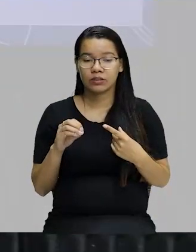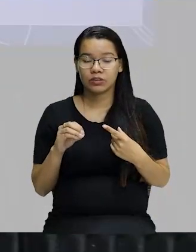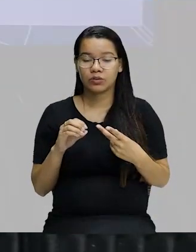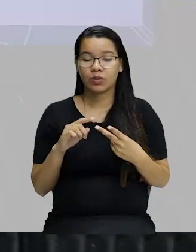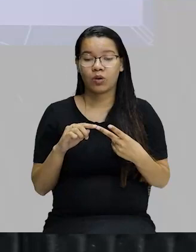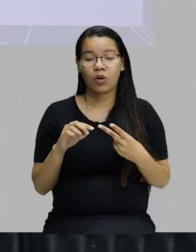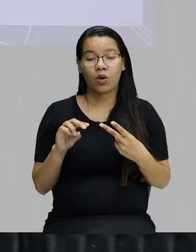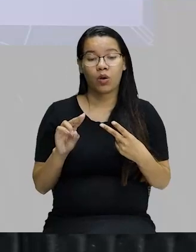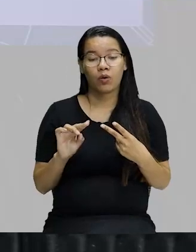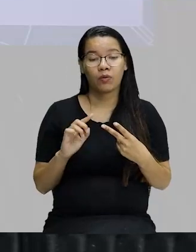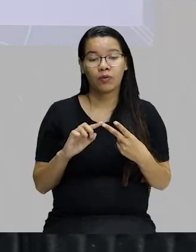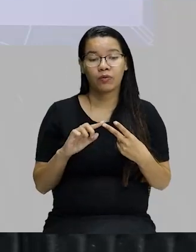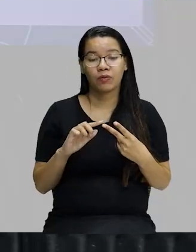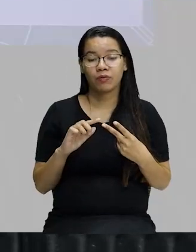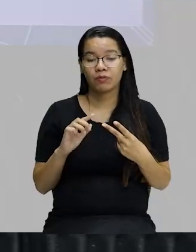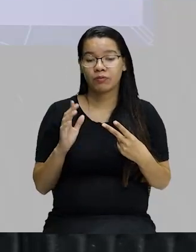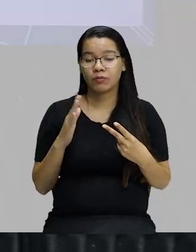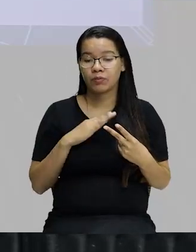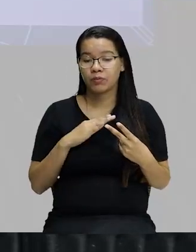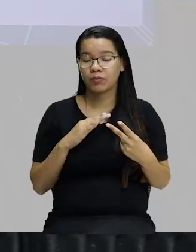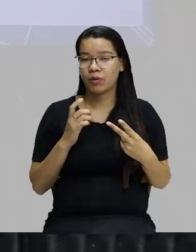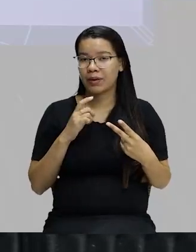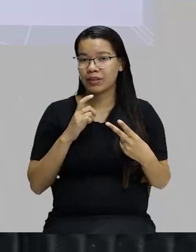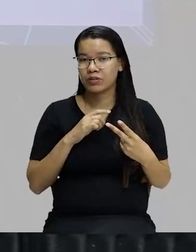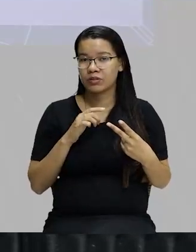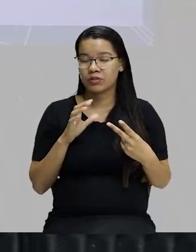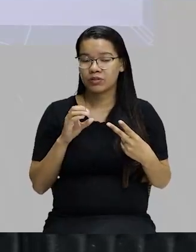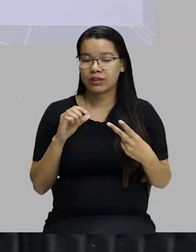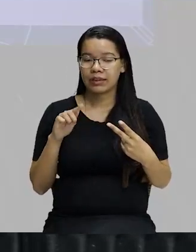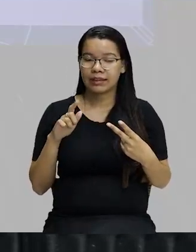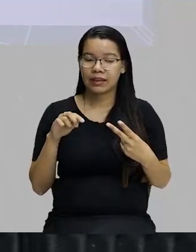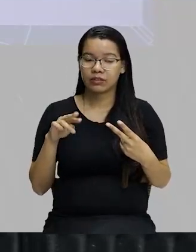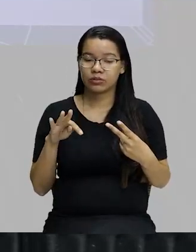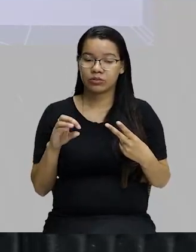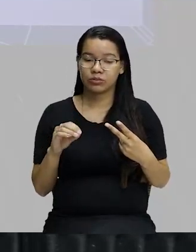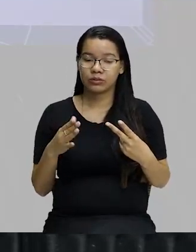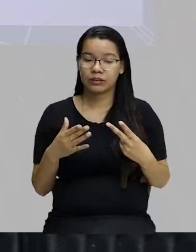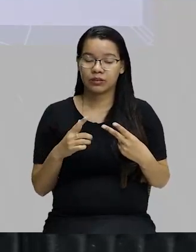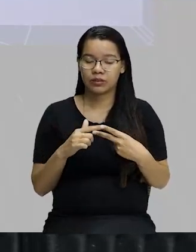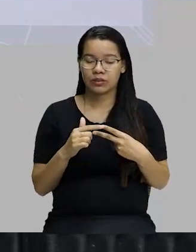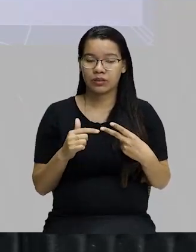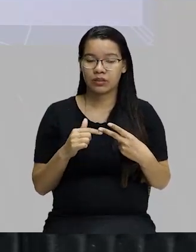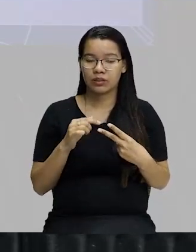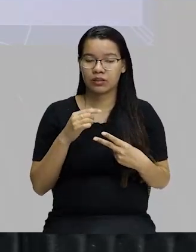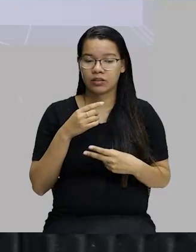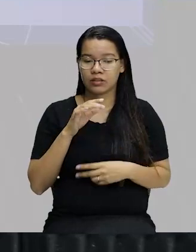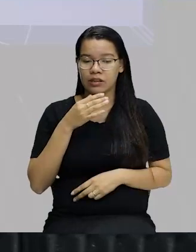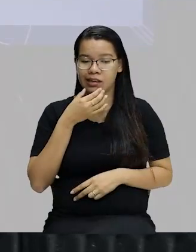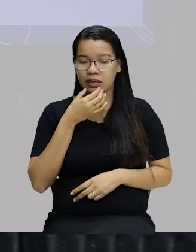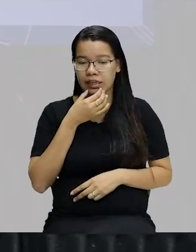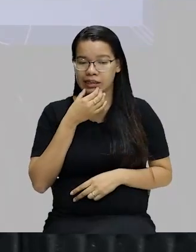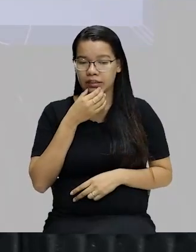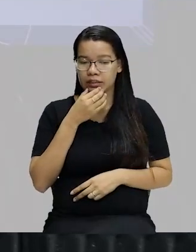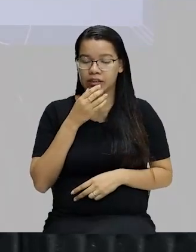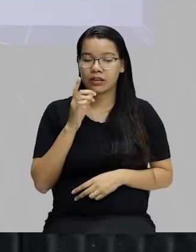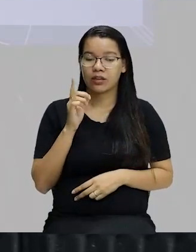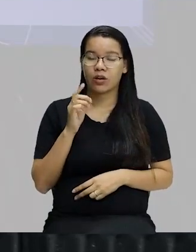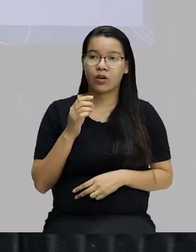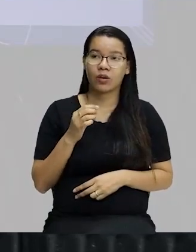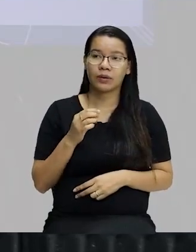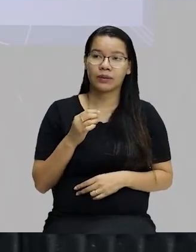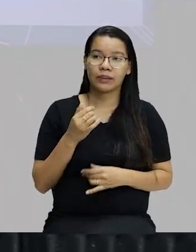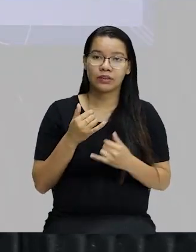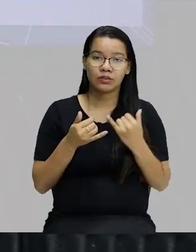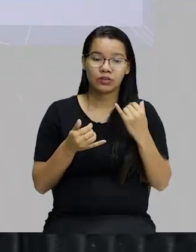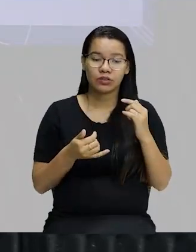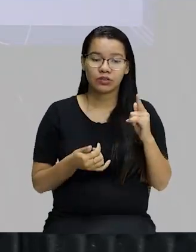cognato, considerando o contexto. Língua, o inglês é uma língua. West Germanic quase se assemelha